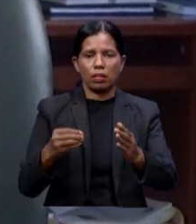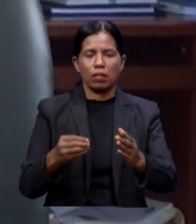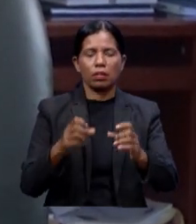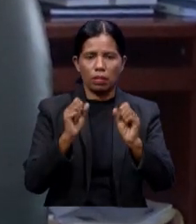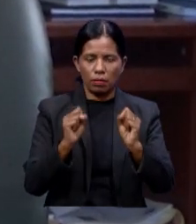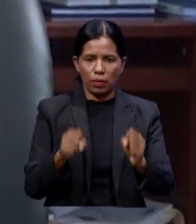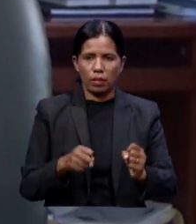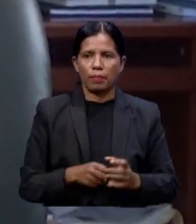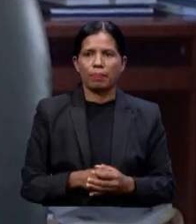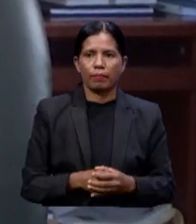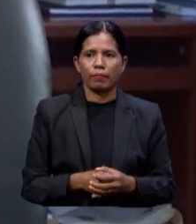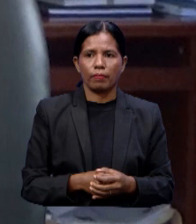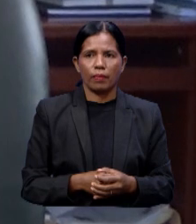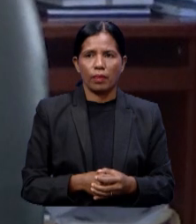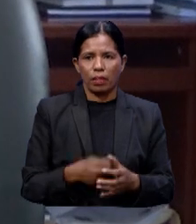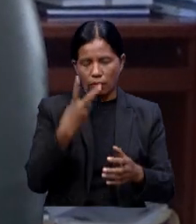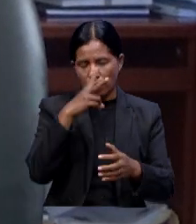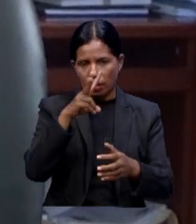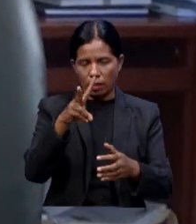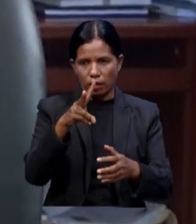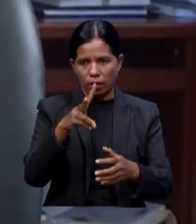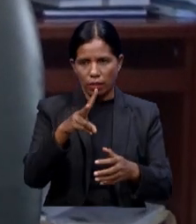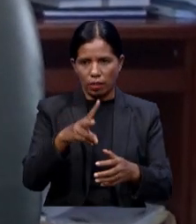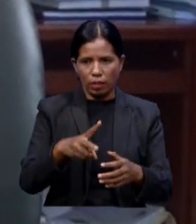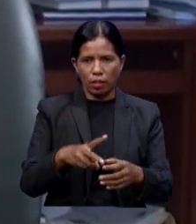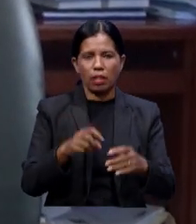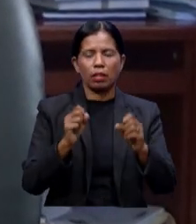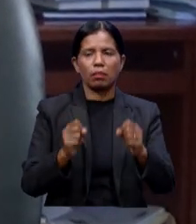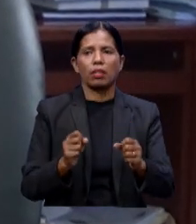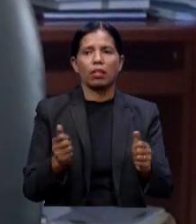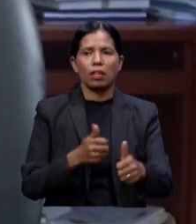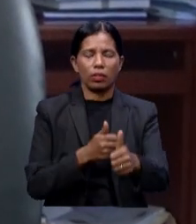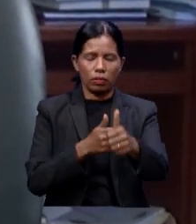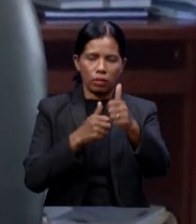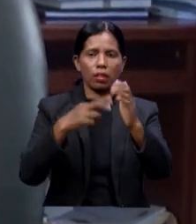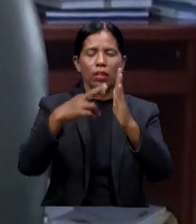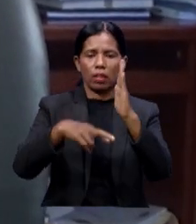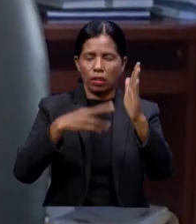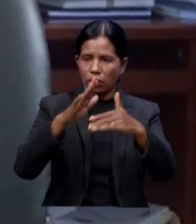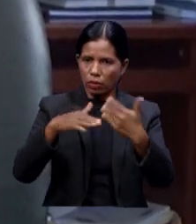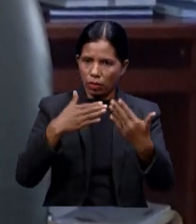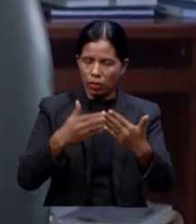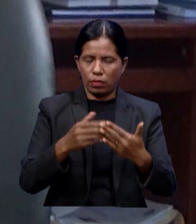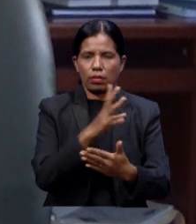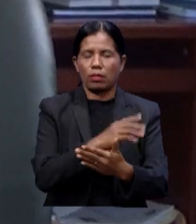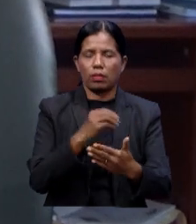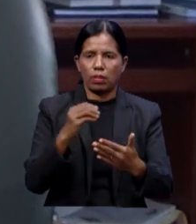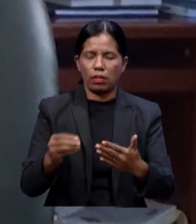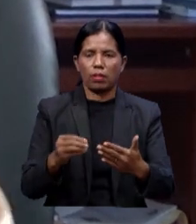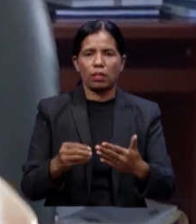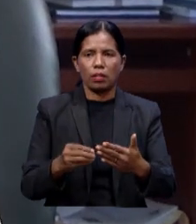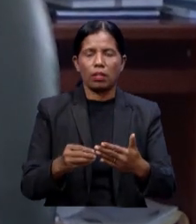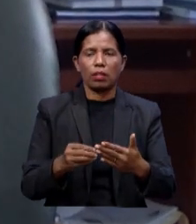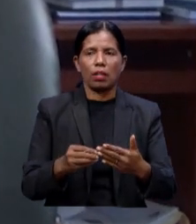bele hare parte de nime makala tuir duni regra serne hotu i plenari se decidi